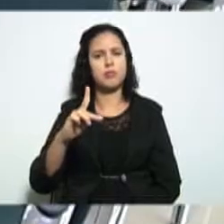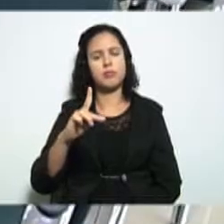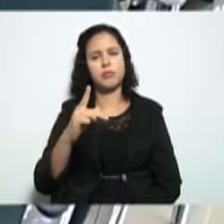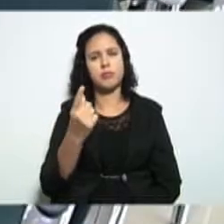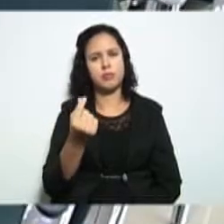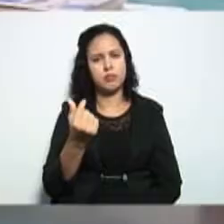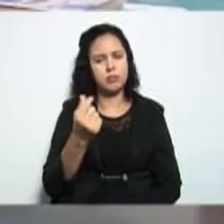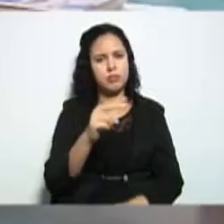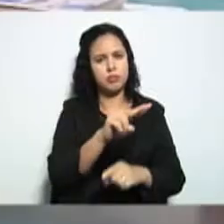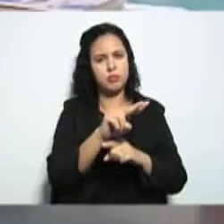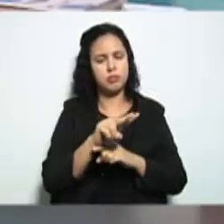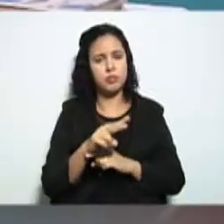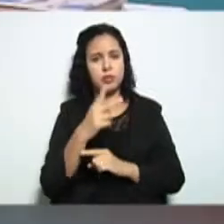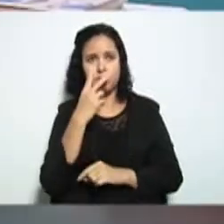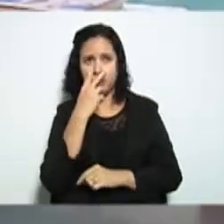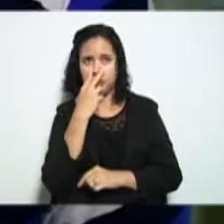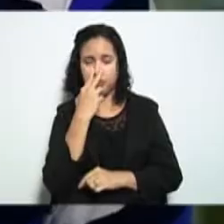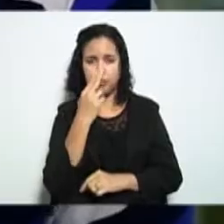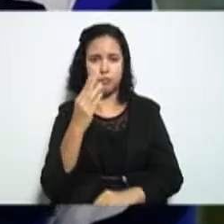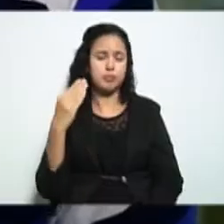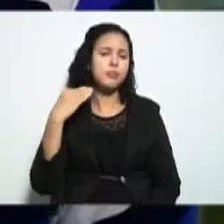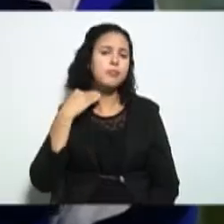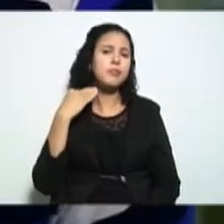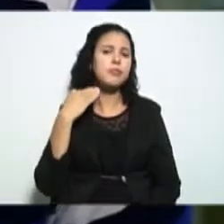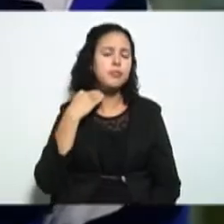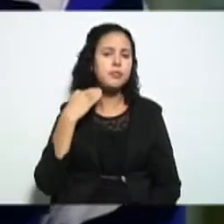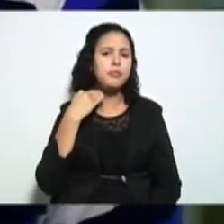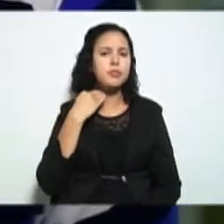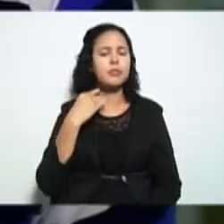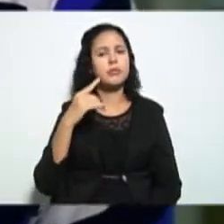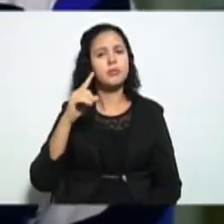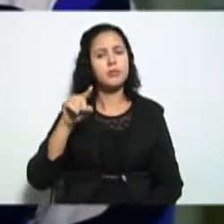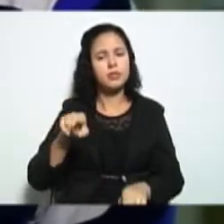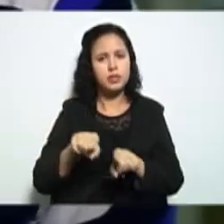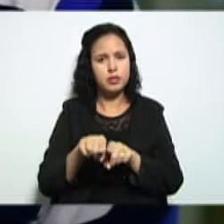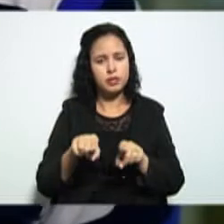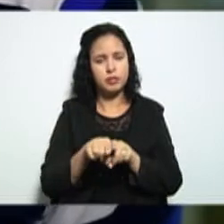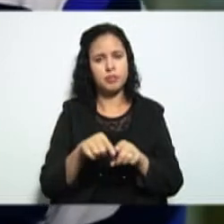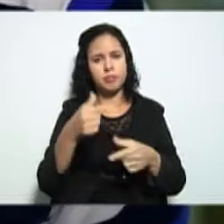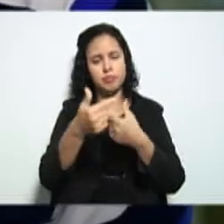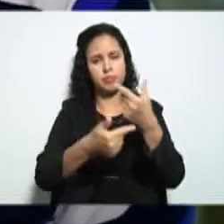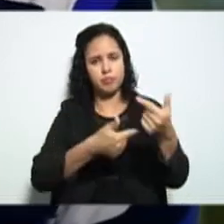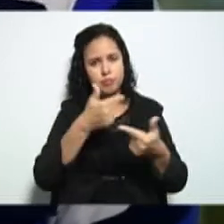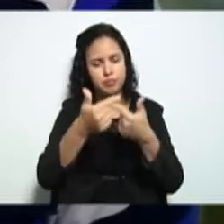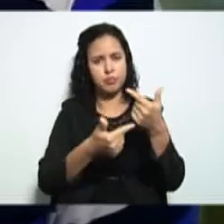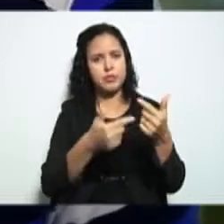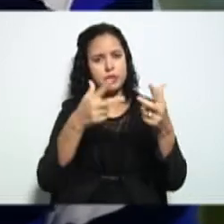Parece um banco normal. Além dos serviços prestados igual a um banco,